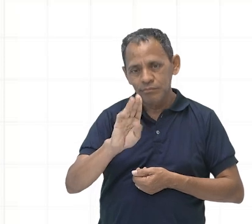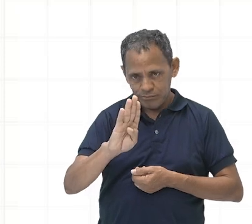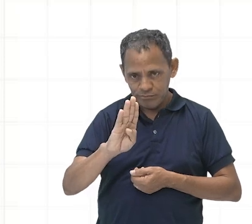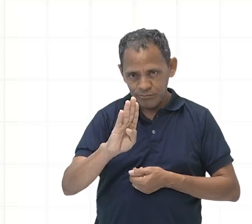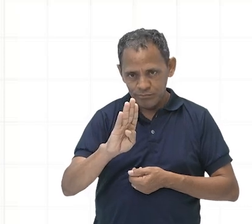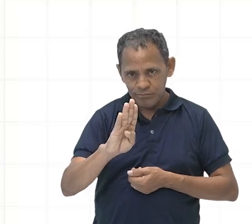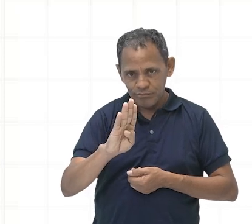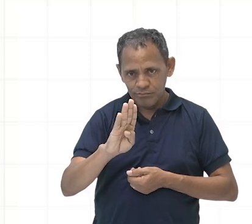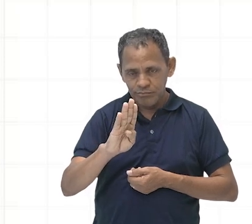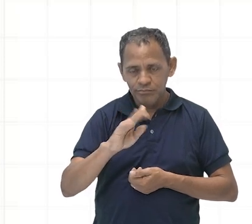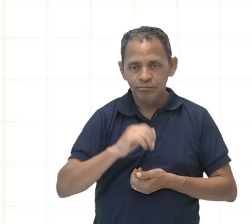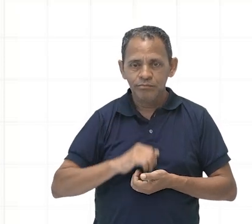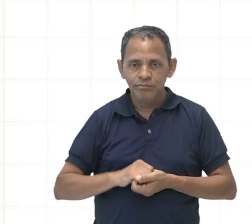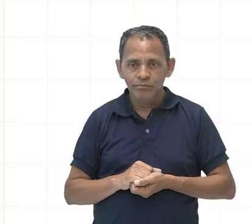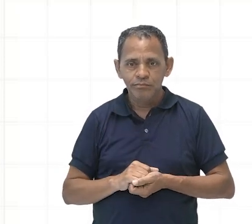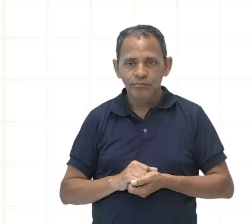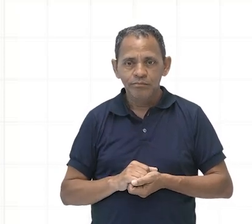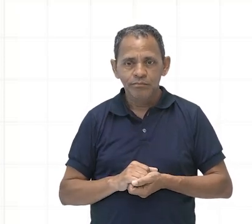gigabytes,